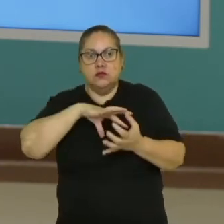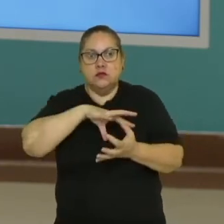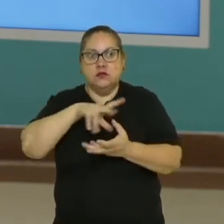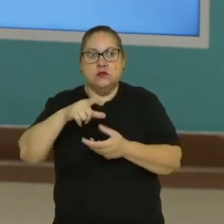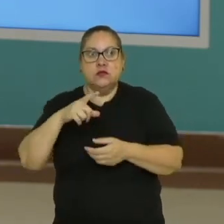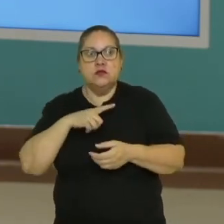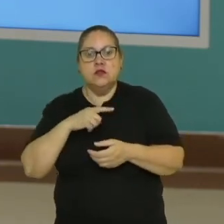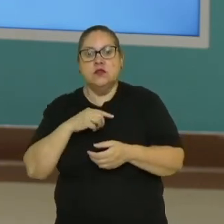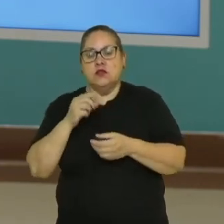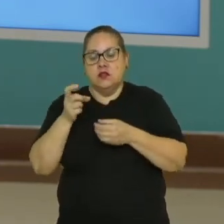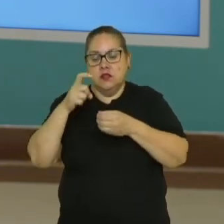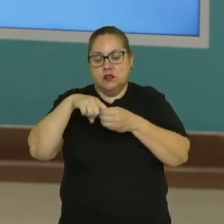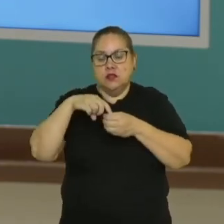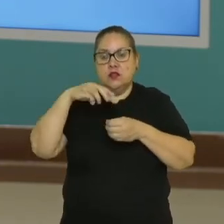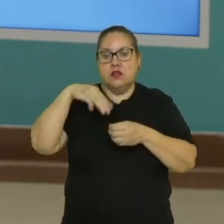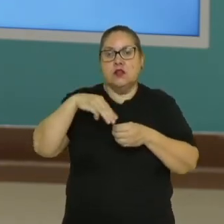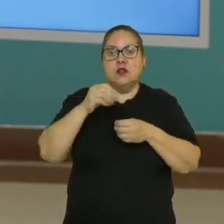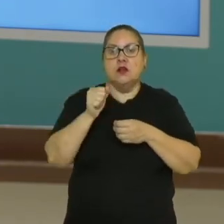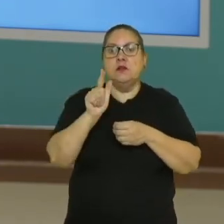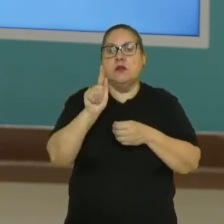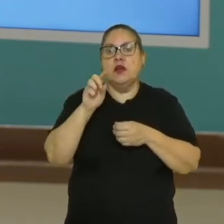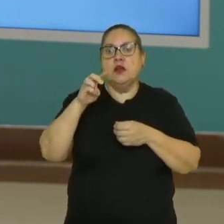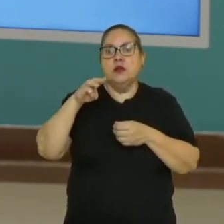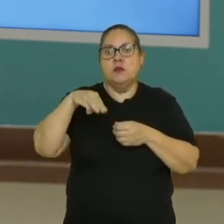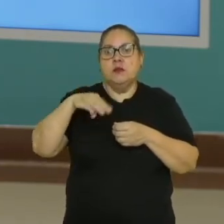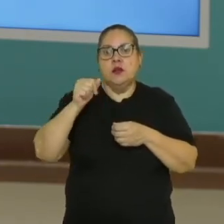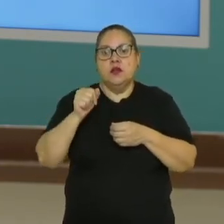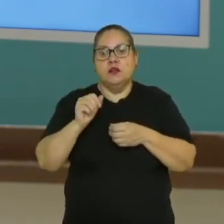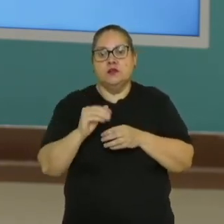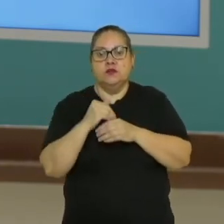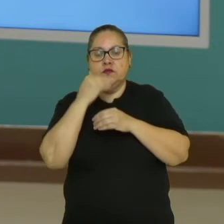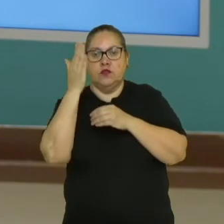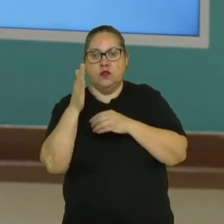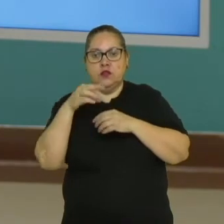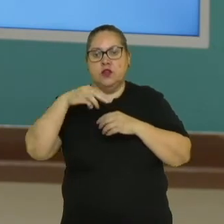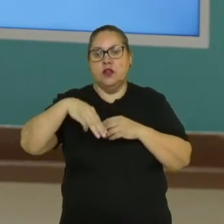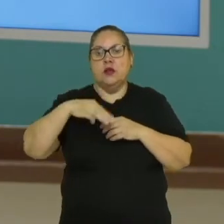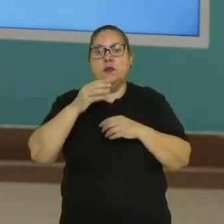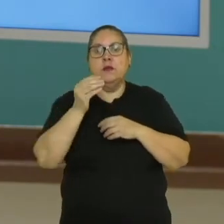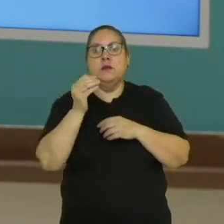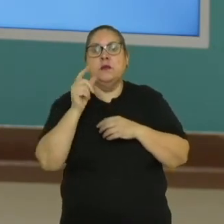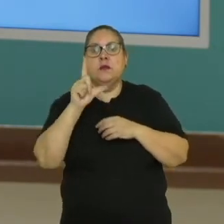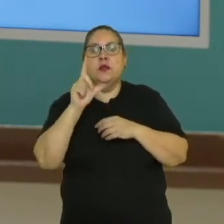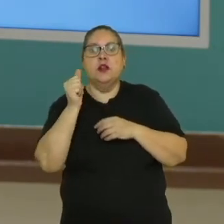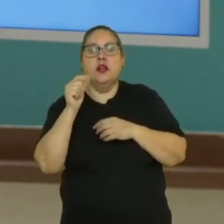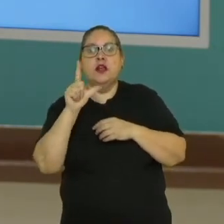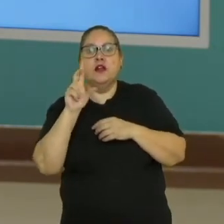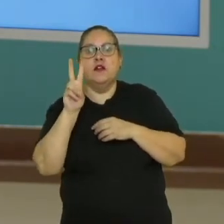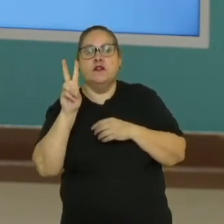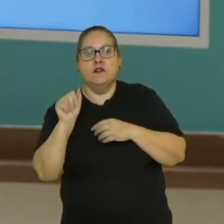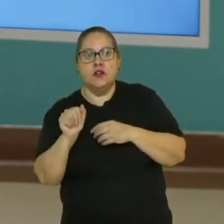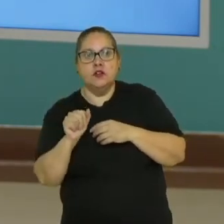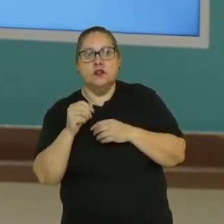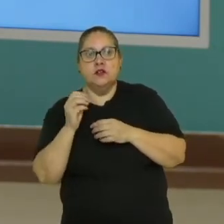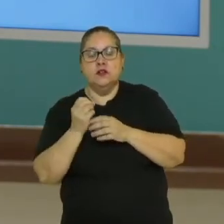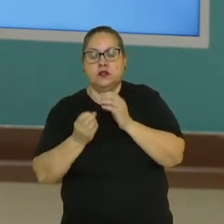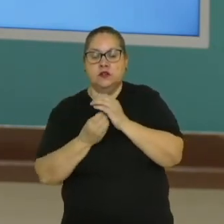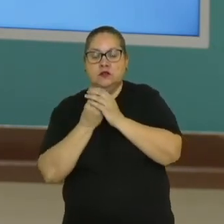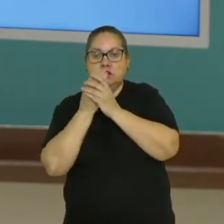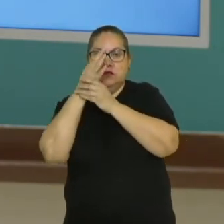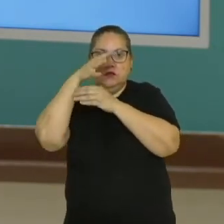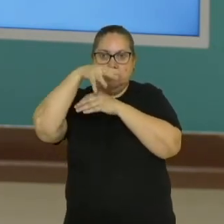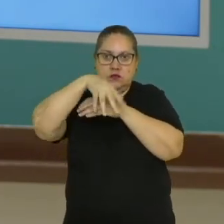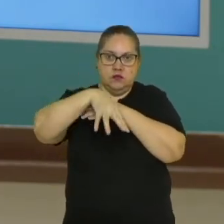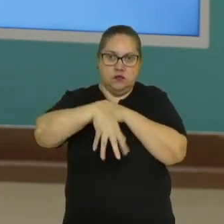material se chama magma. No exterior, lava, mas é o mesmo material. Então, esse vulcão, em conjunto